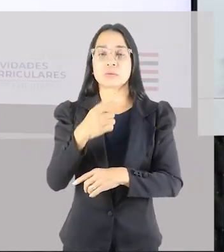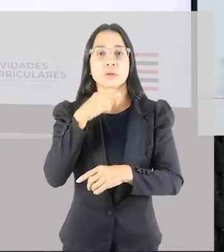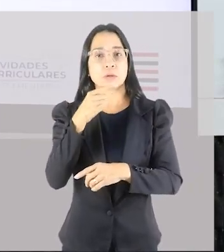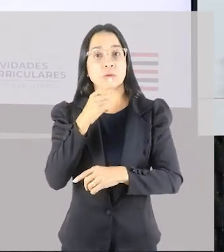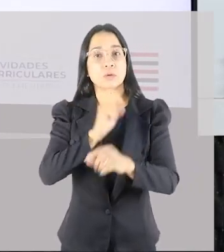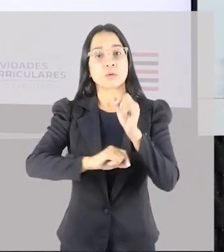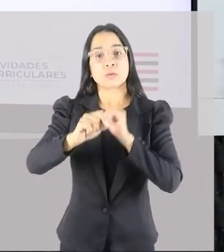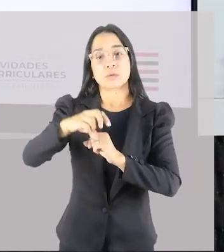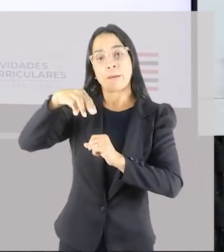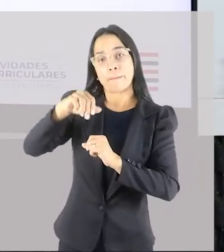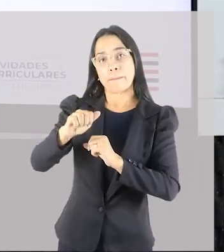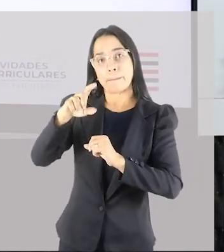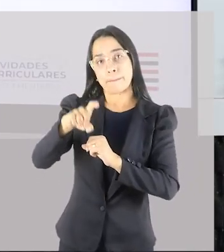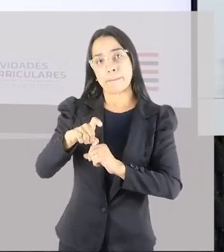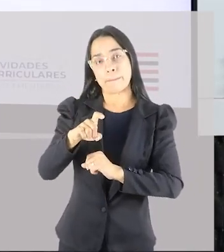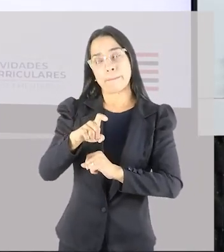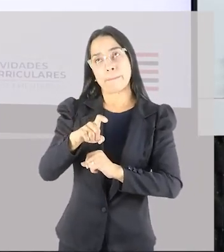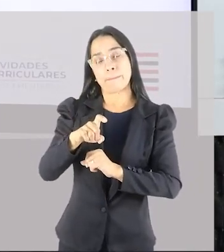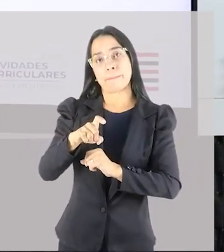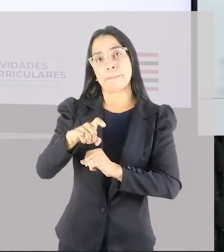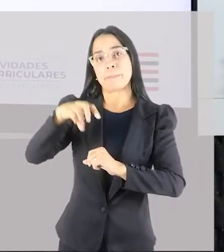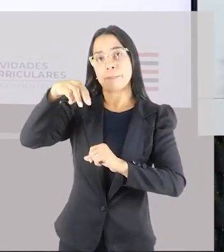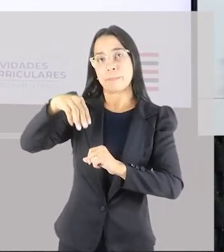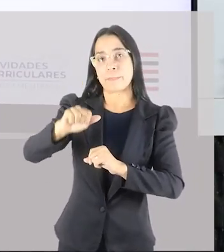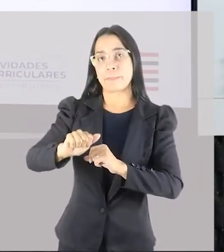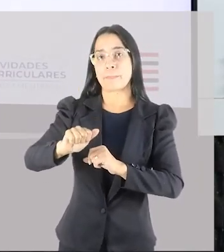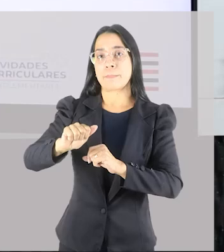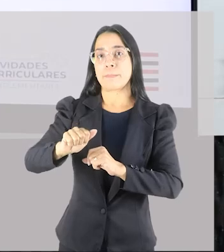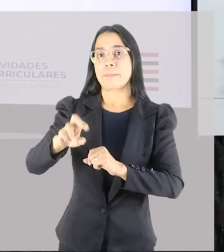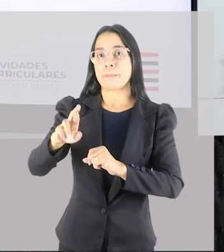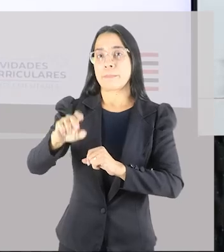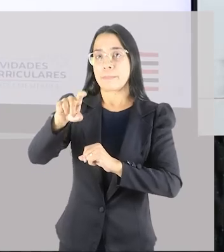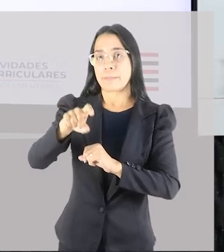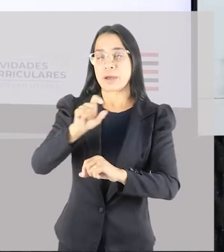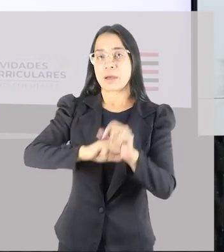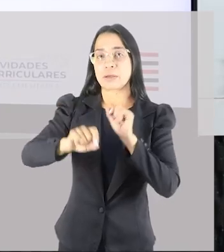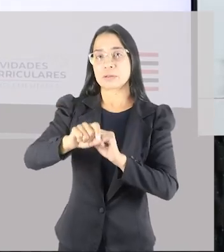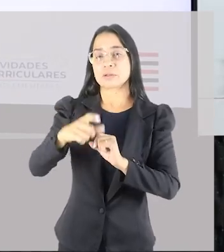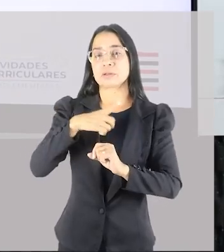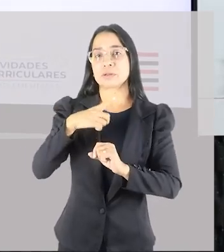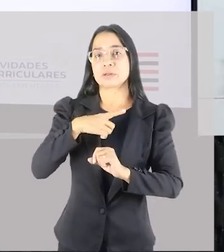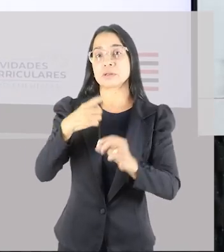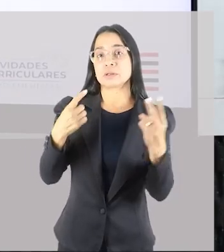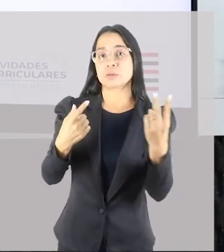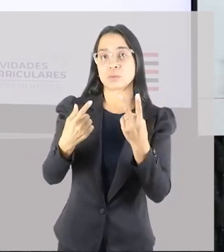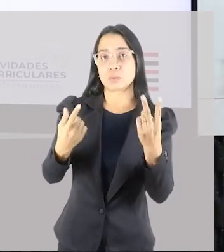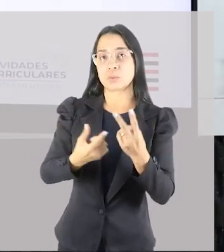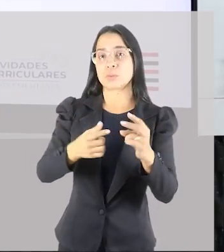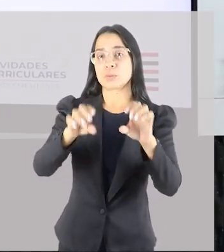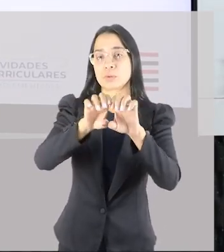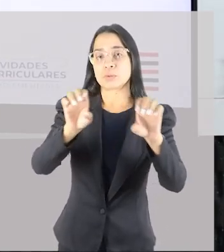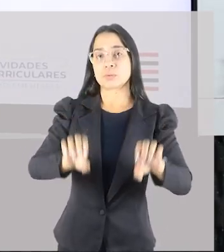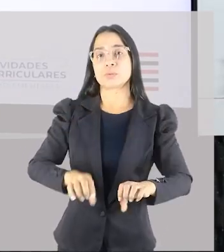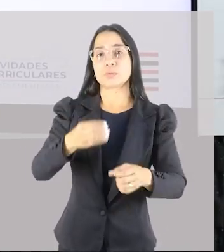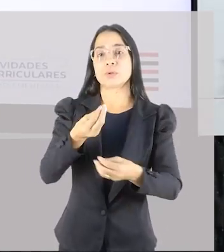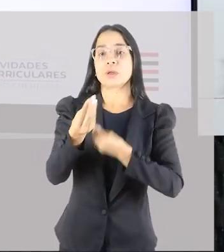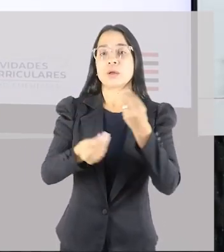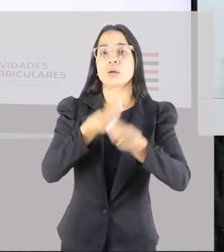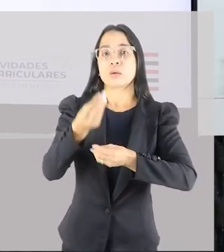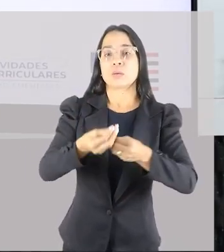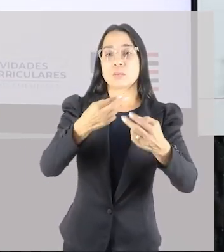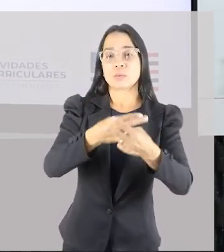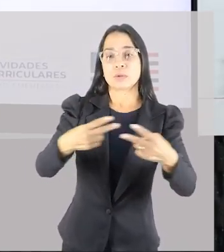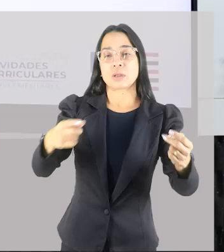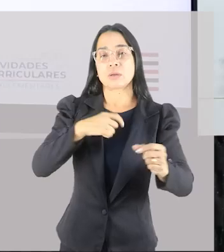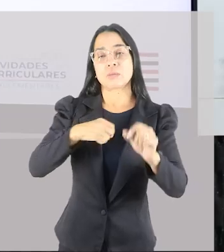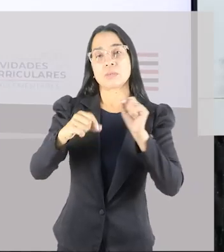Marx Foi a que deixou essas duas estruturas como elementos que explicam a dominação